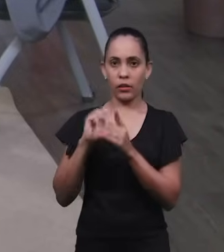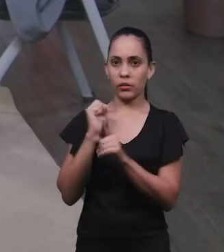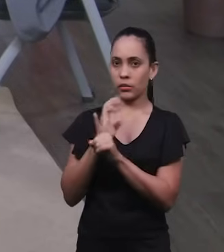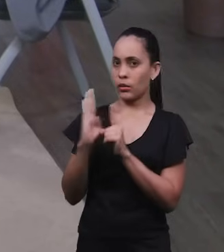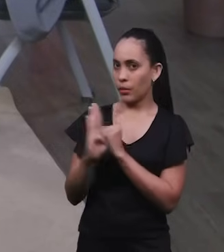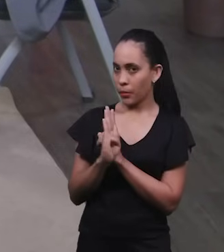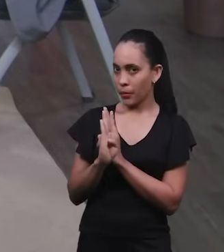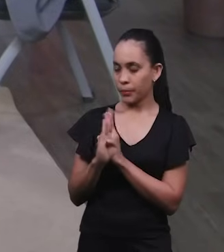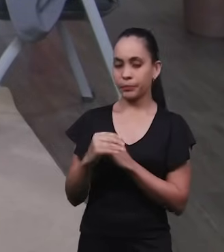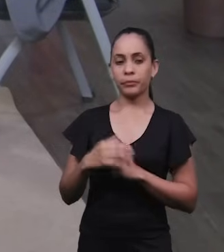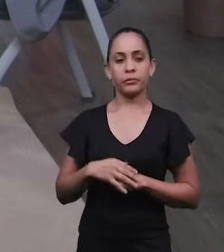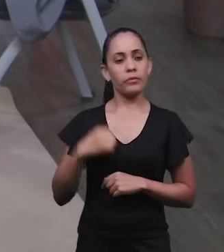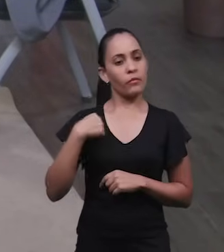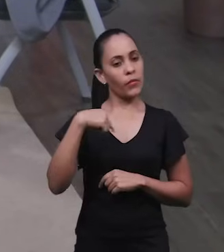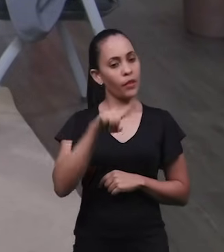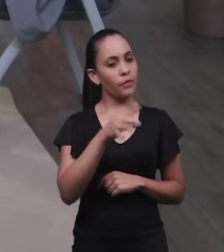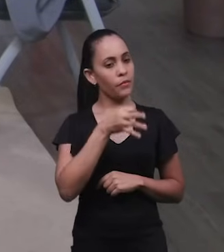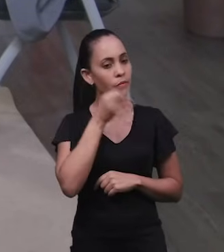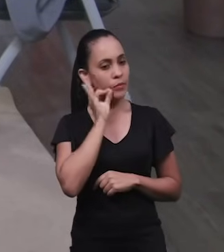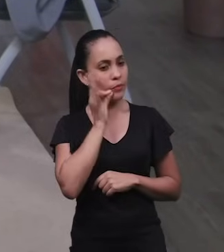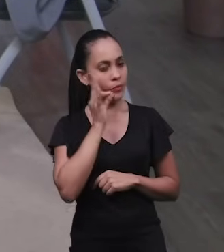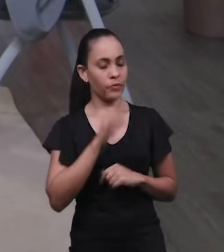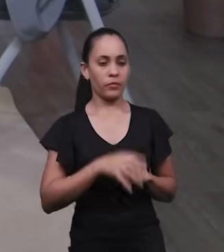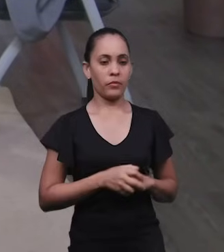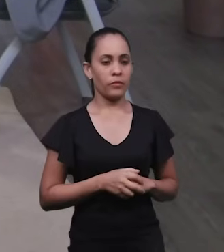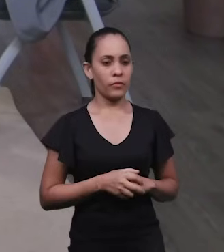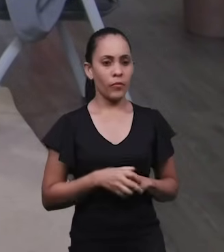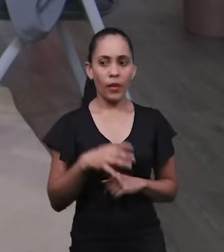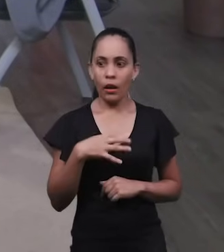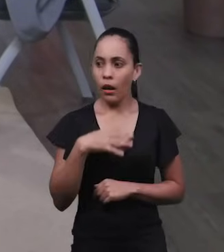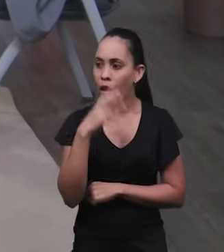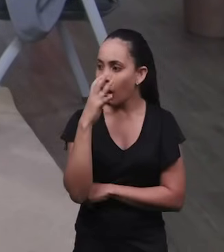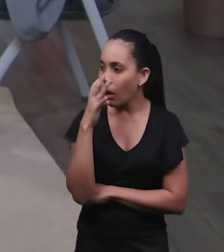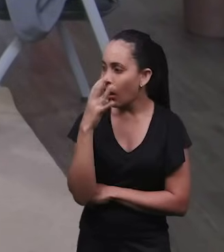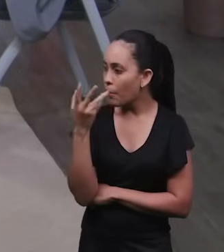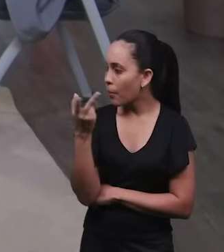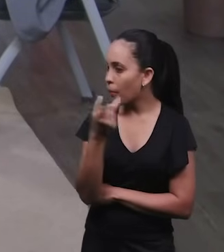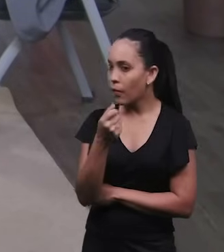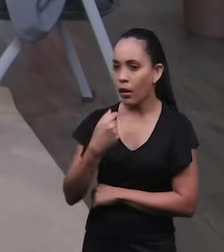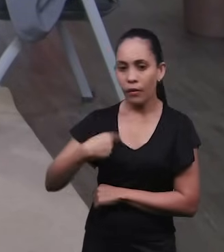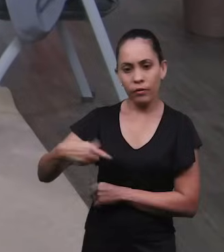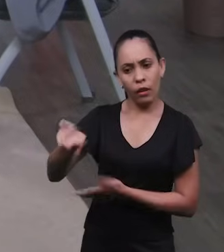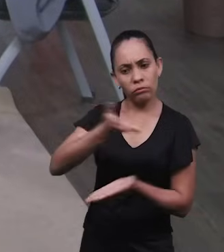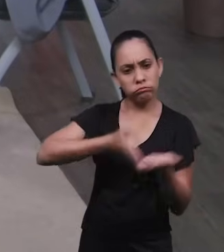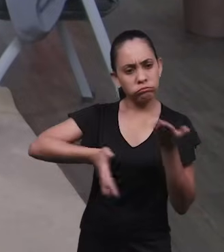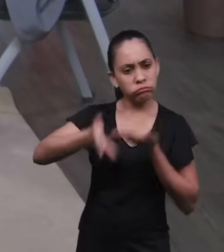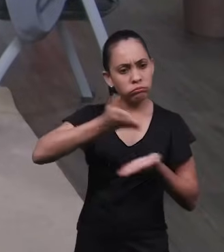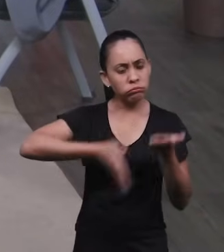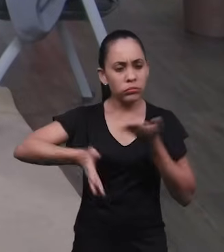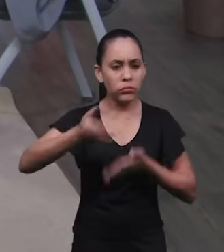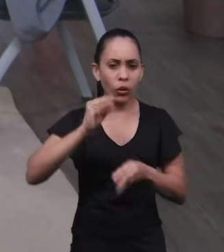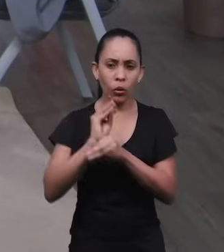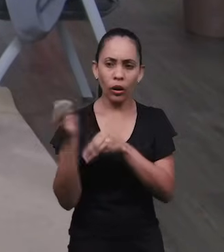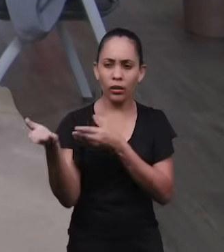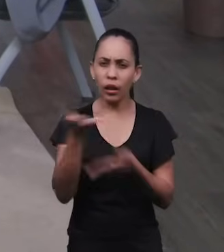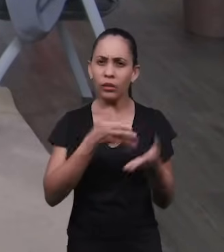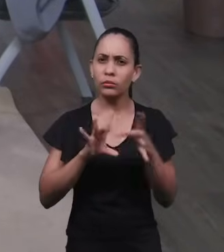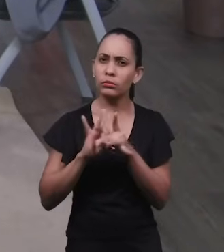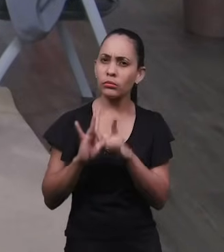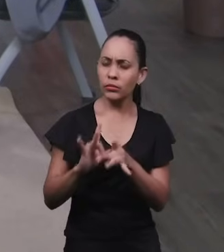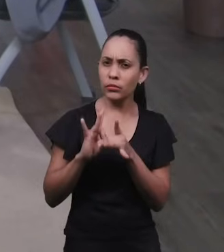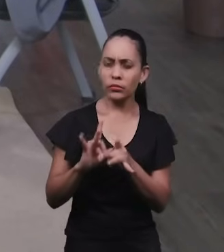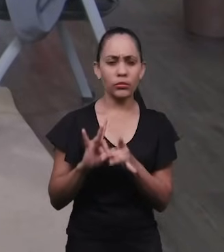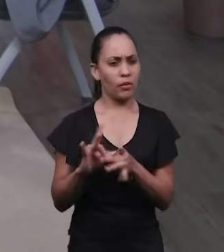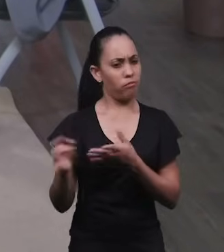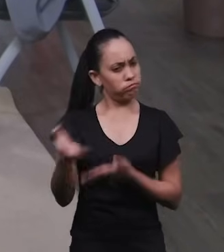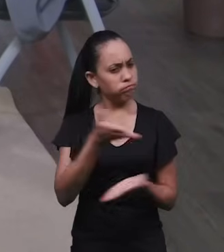antes da escola bíblica. E ele ficou maravilhado por ver aquela interação, aquela